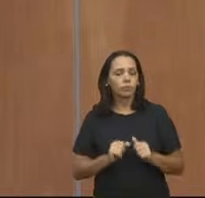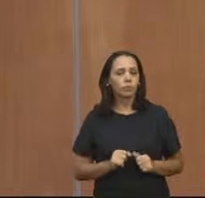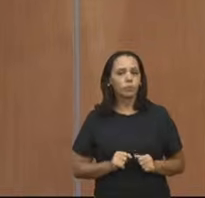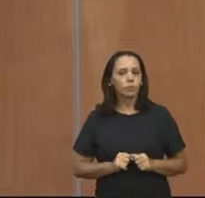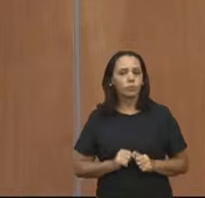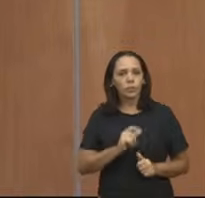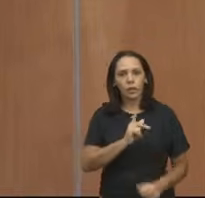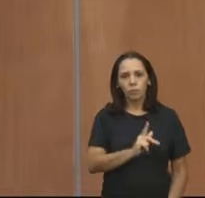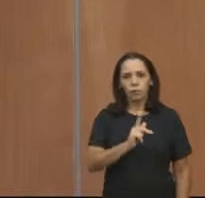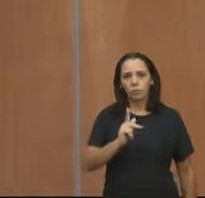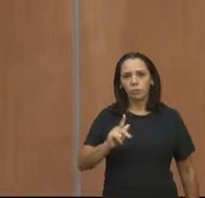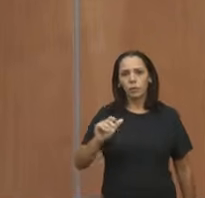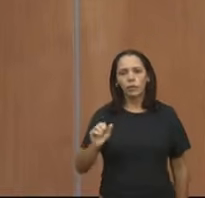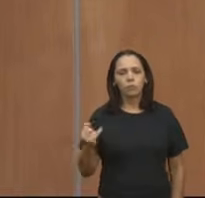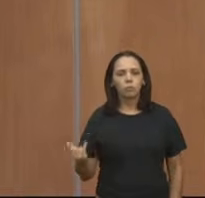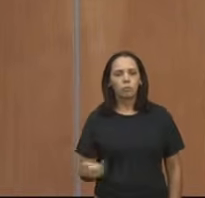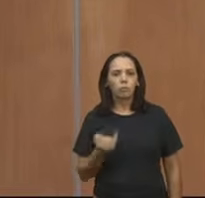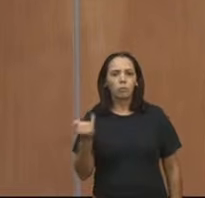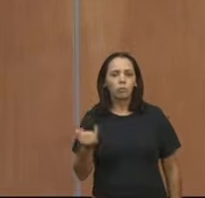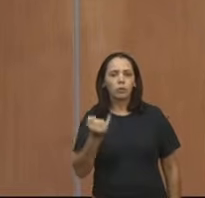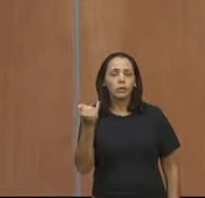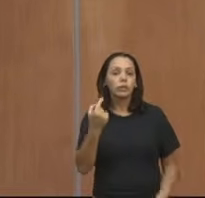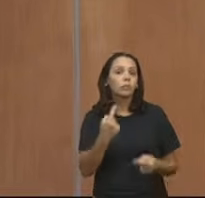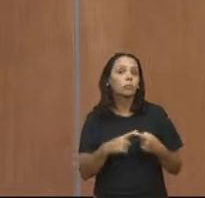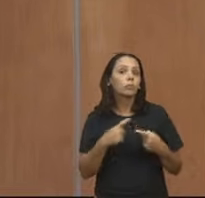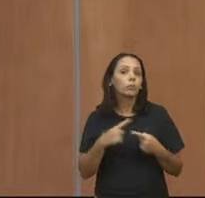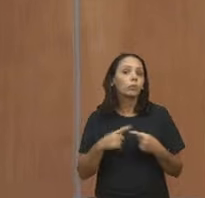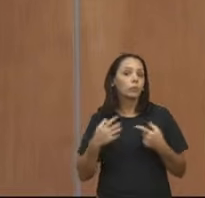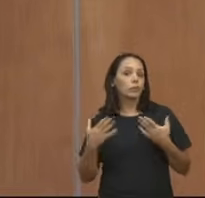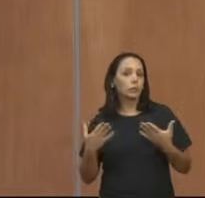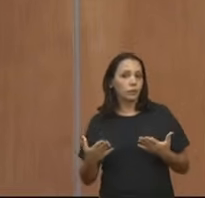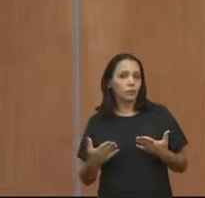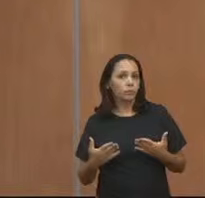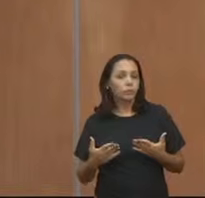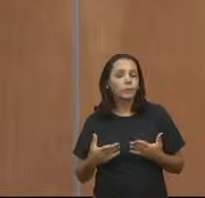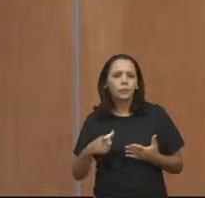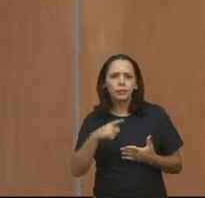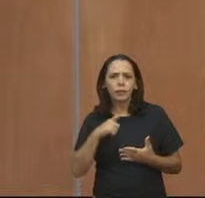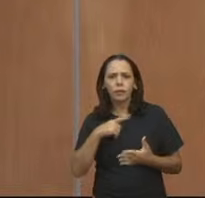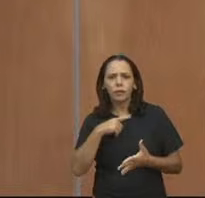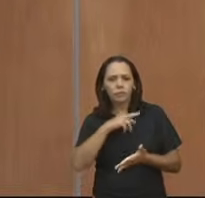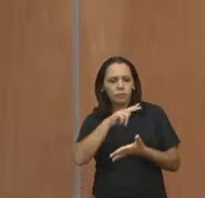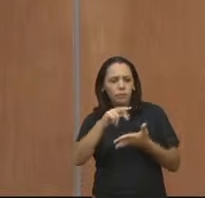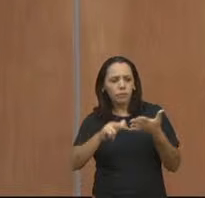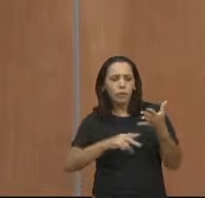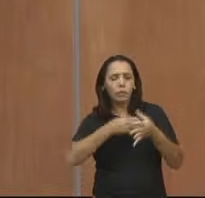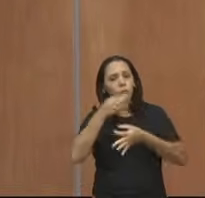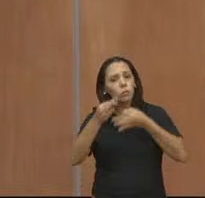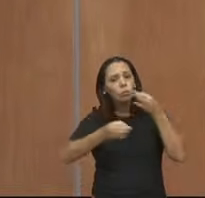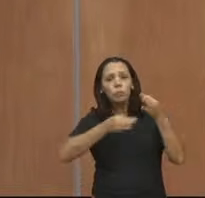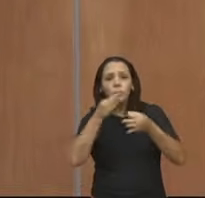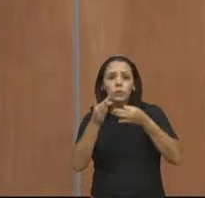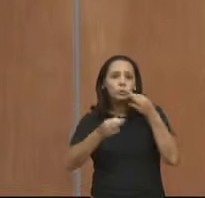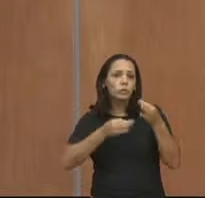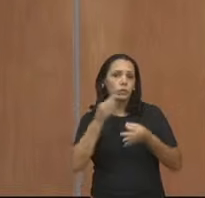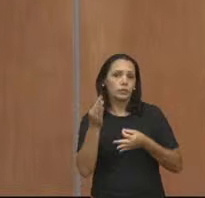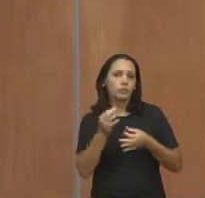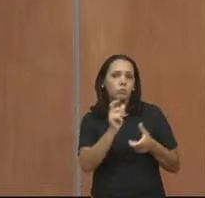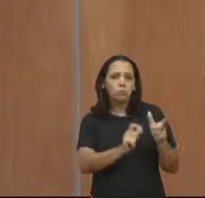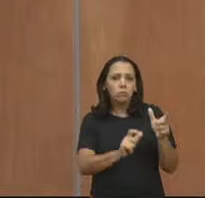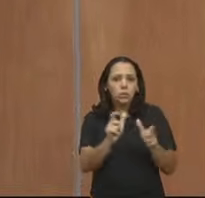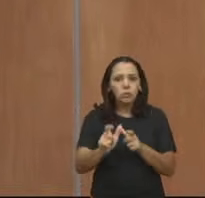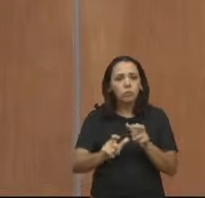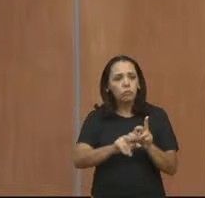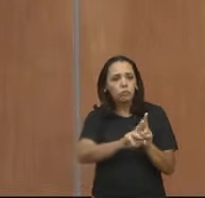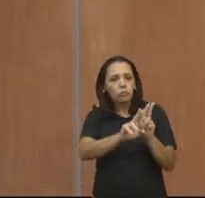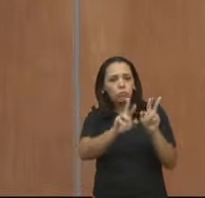o PPA é uma peça muito importante porque ela tem opiniões de várias pessoas, de diversos segmentos da